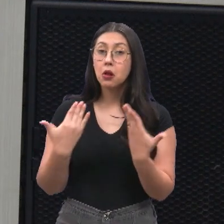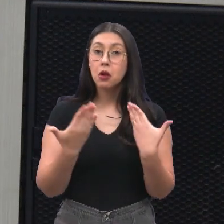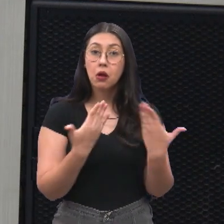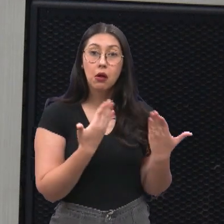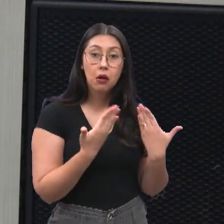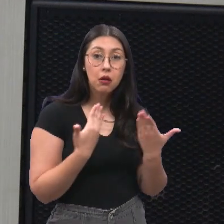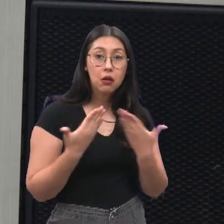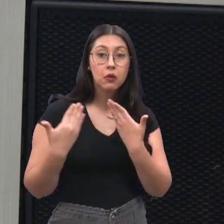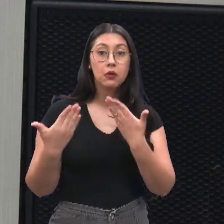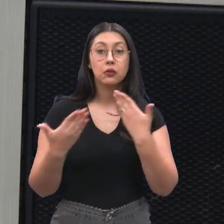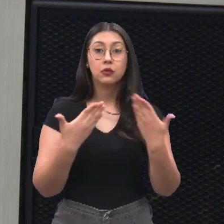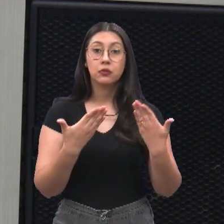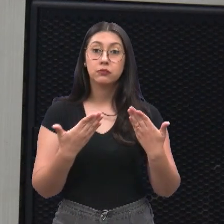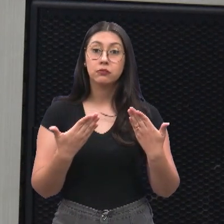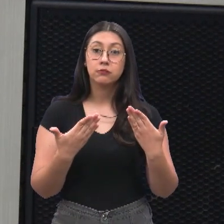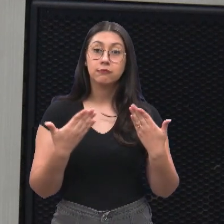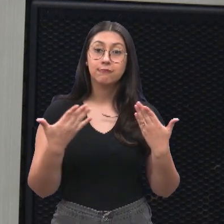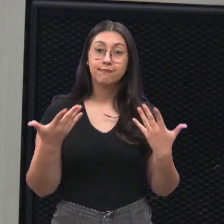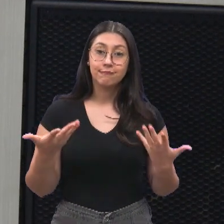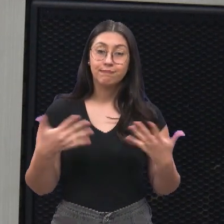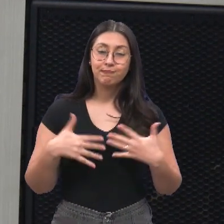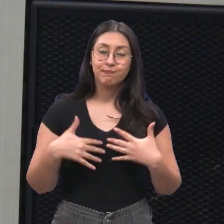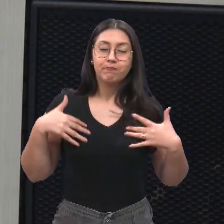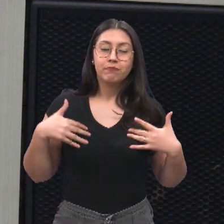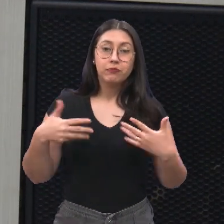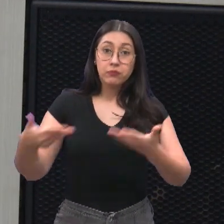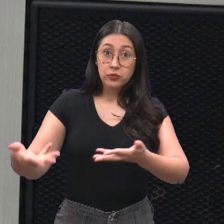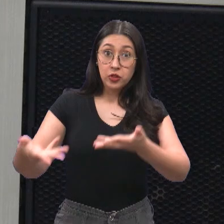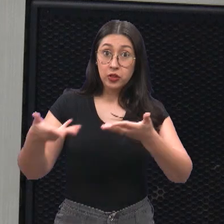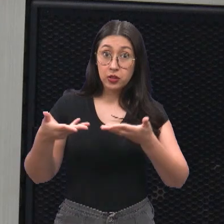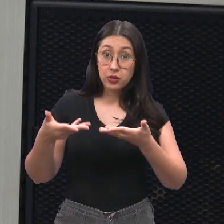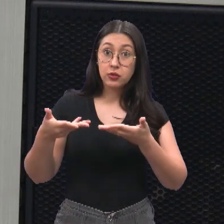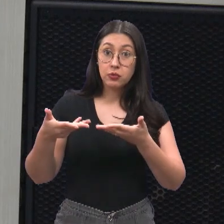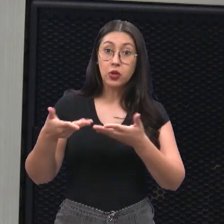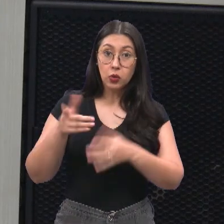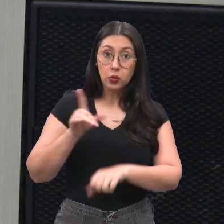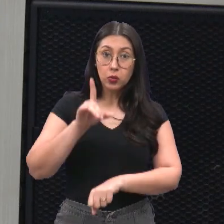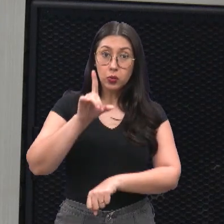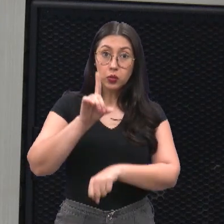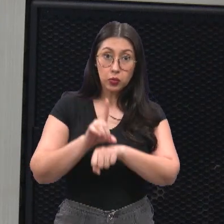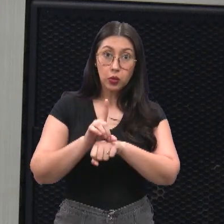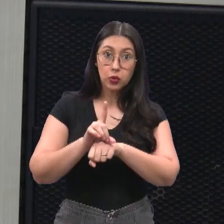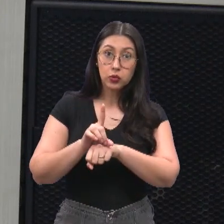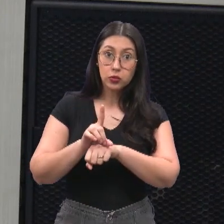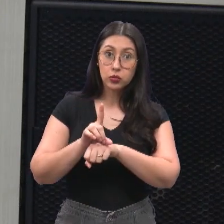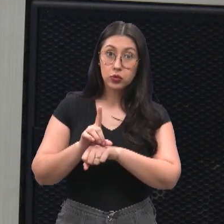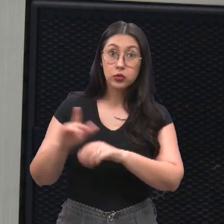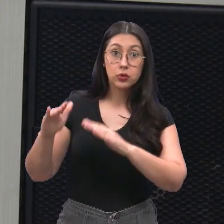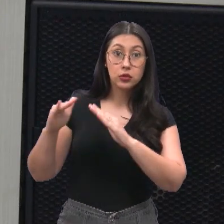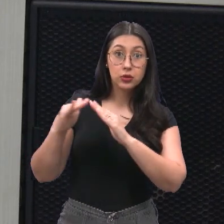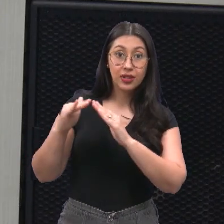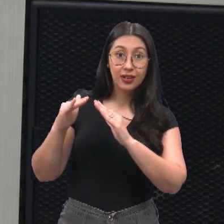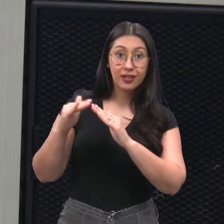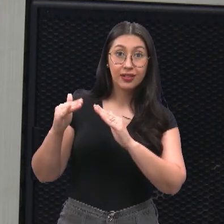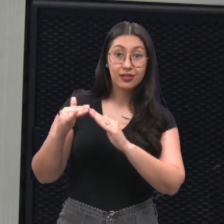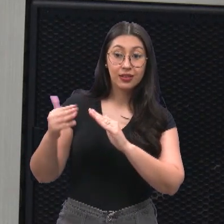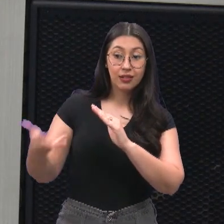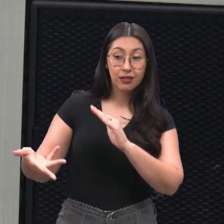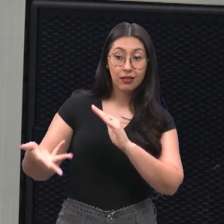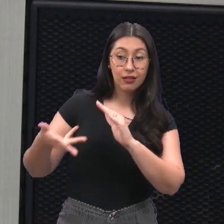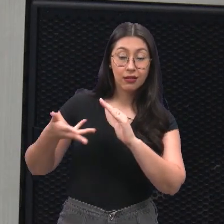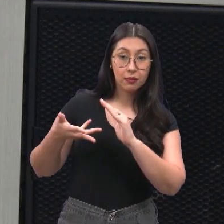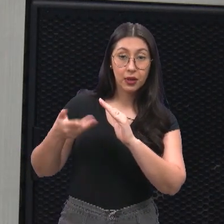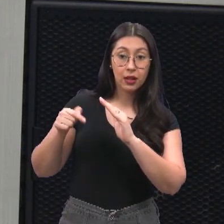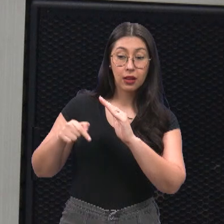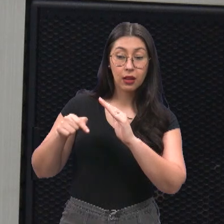tive o prazer de receber o dono da clínica que faria a locação ali